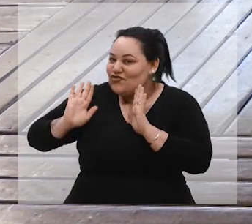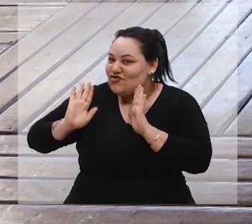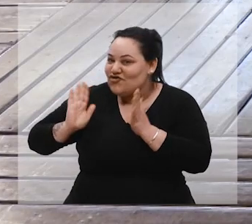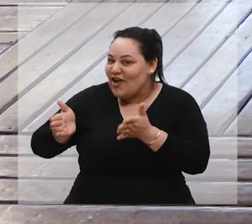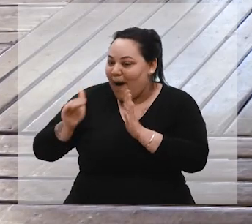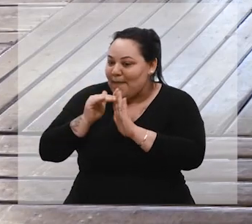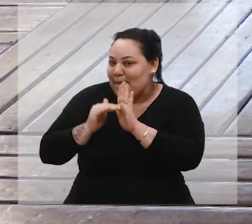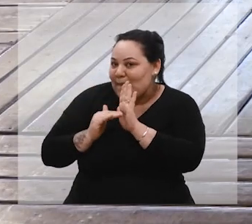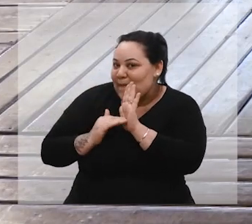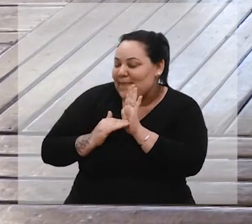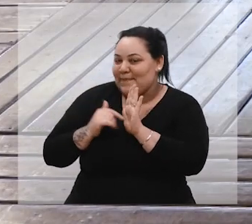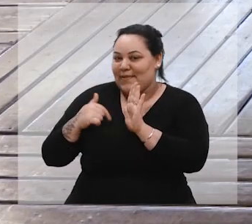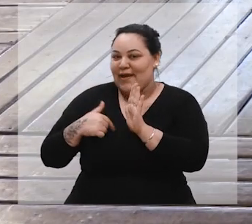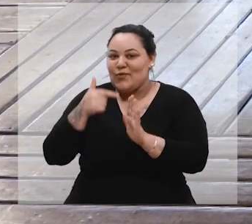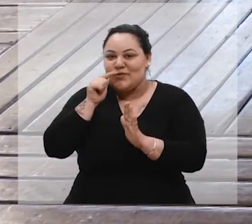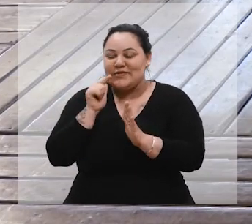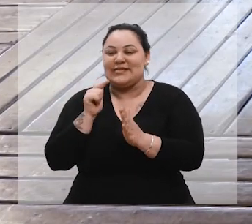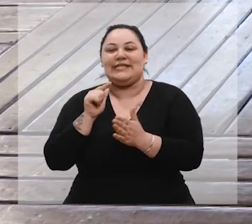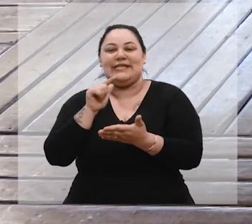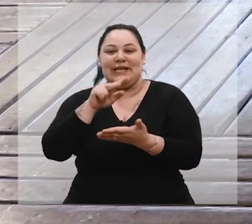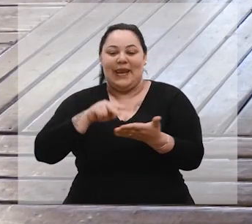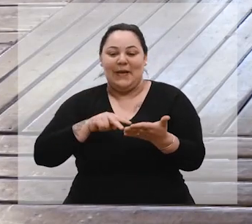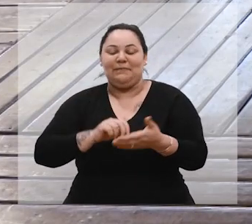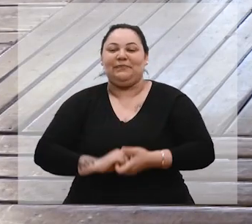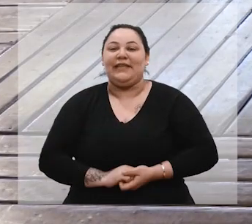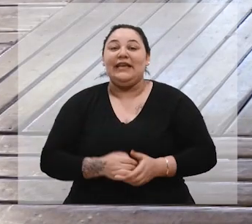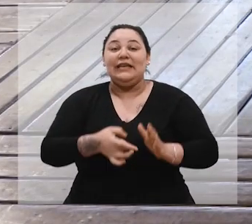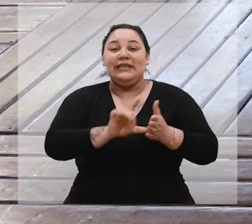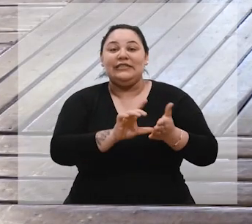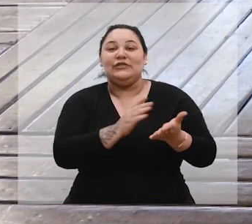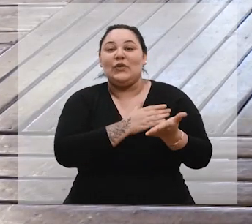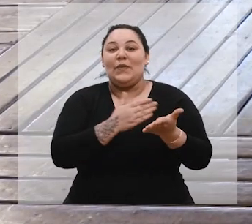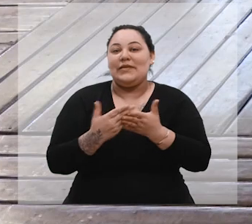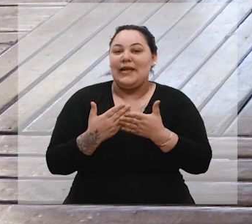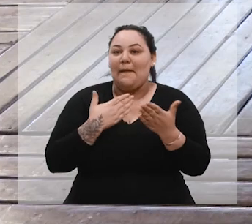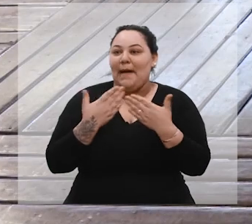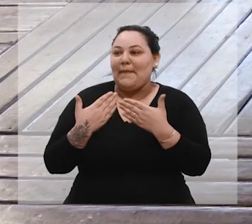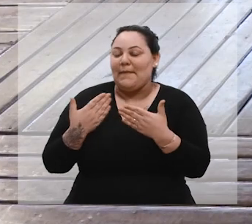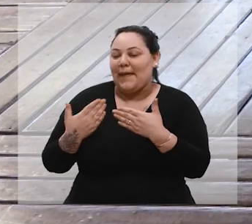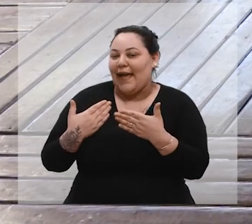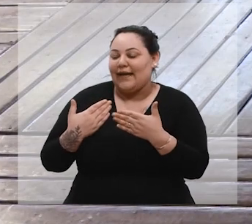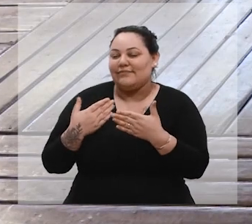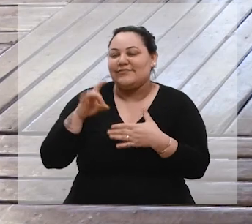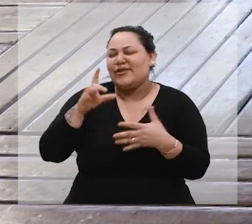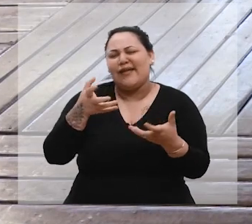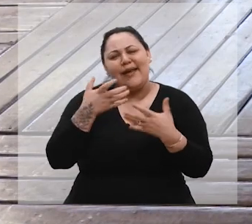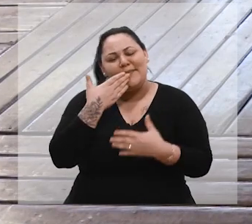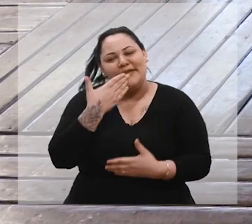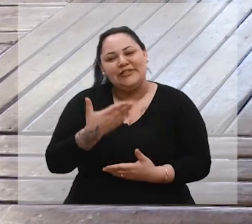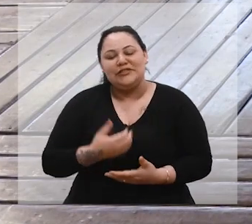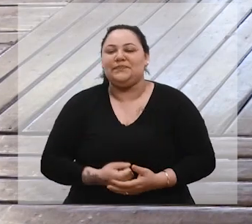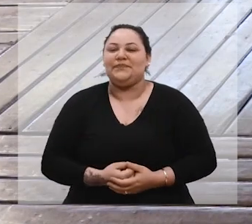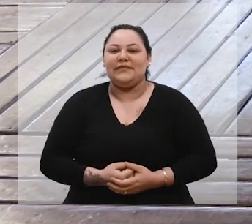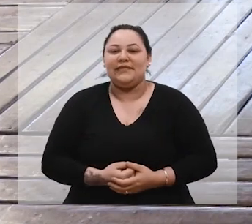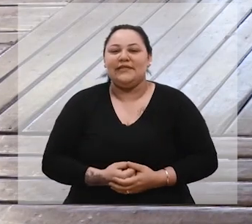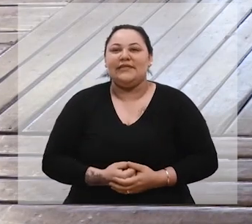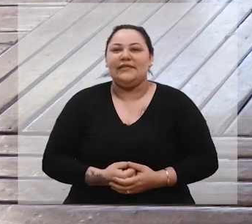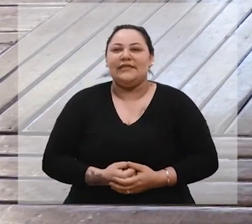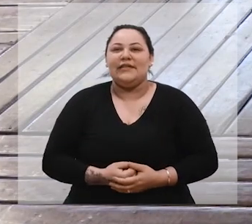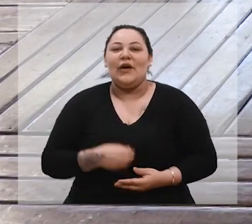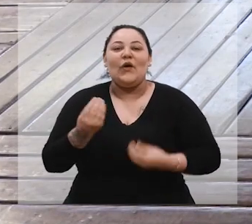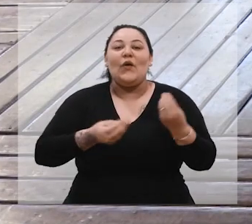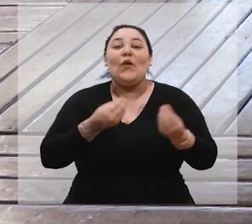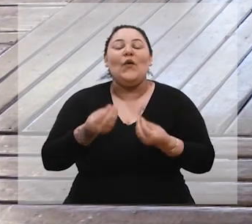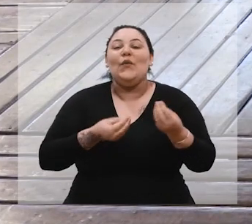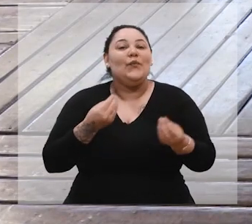já. E antes de começar com o bate-papo, só quero te pedir como que está sendo estar aqui na